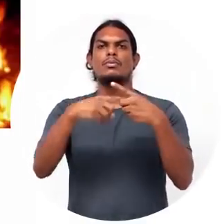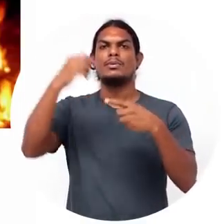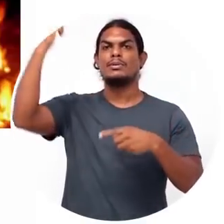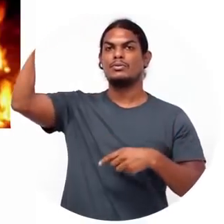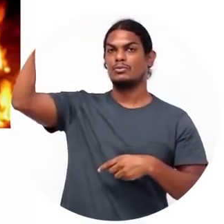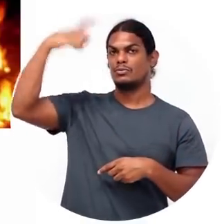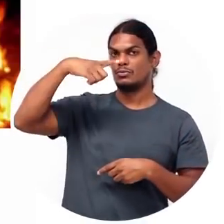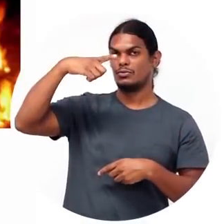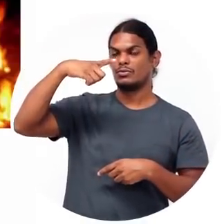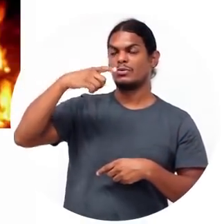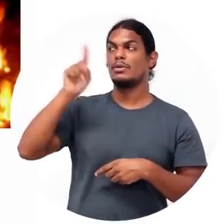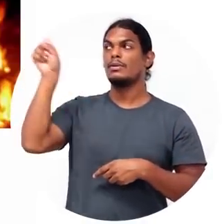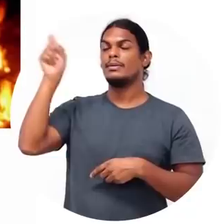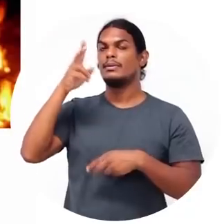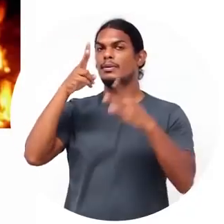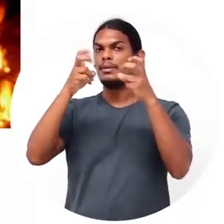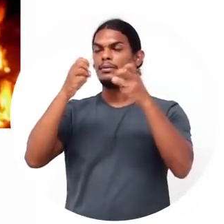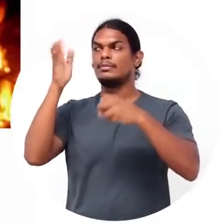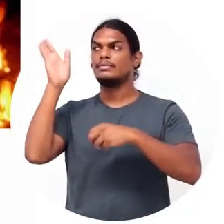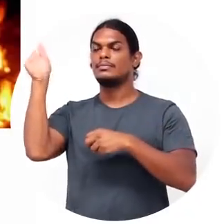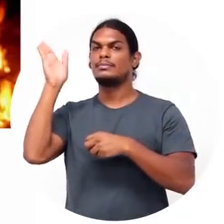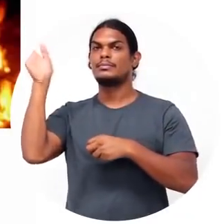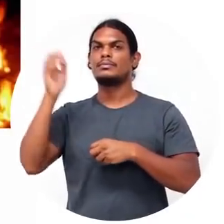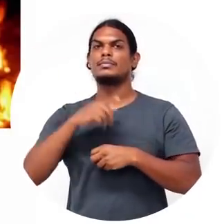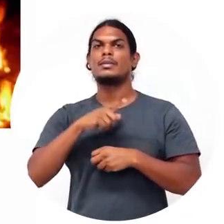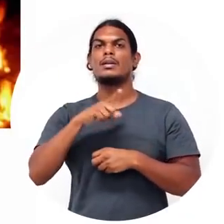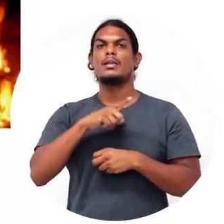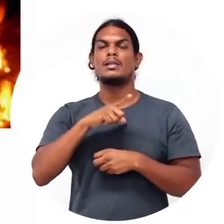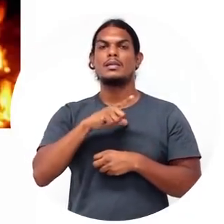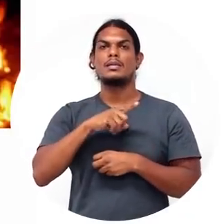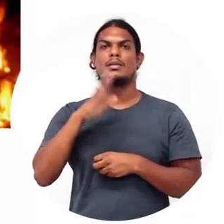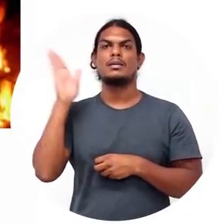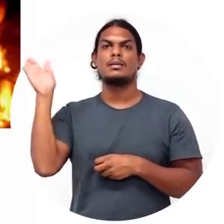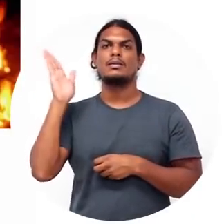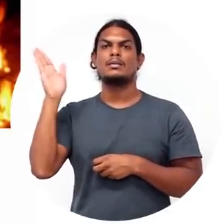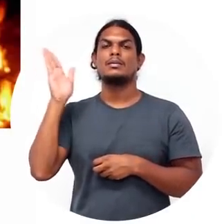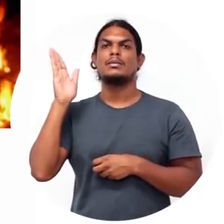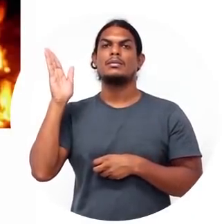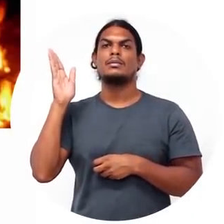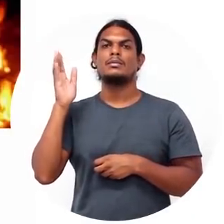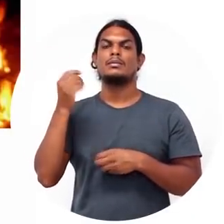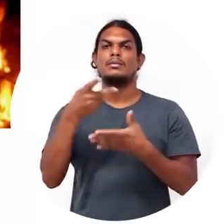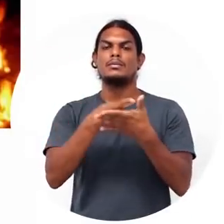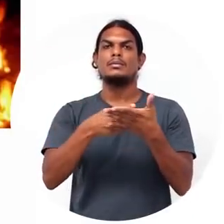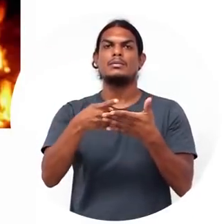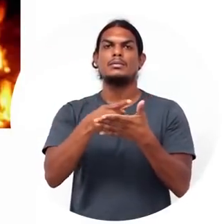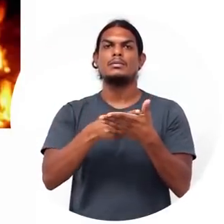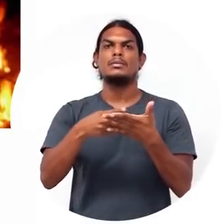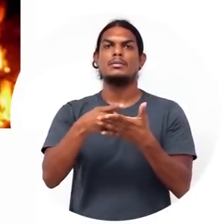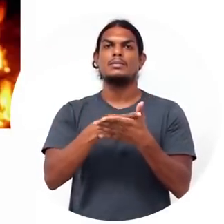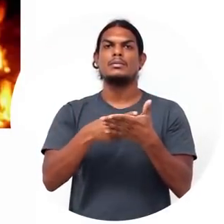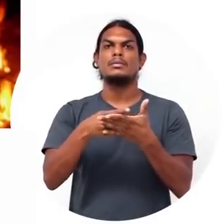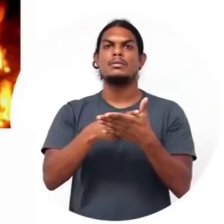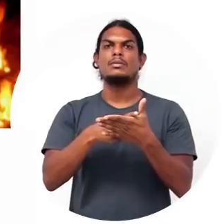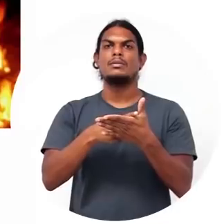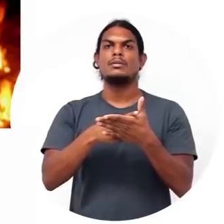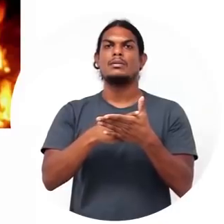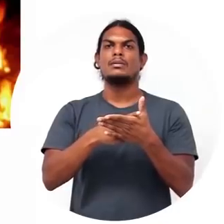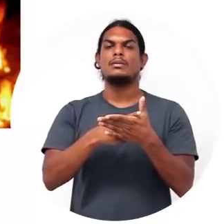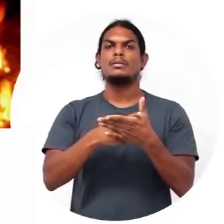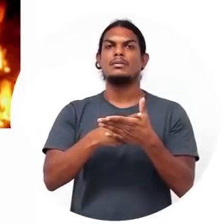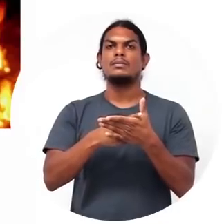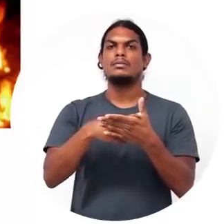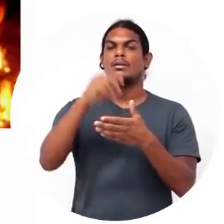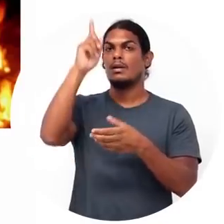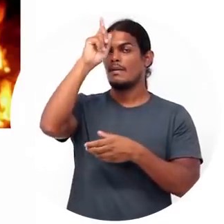por exemplo, observe que aqui nessa imagem, eu tenho uma gradação aqui, eu tenho desde cores que vão do amarelo